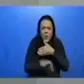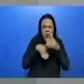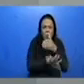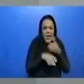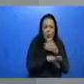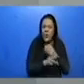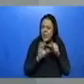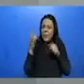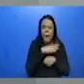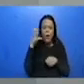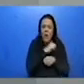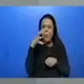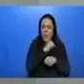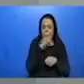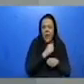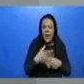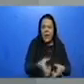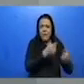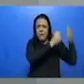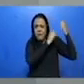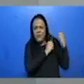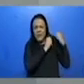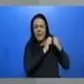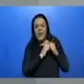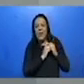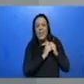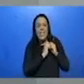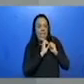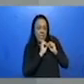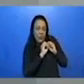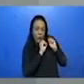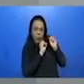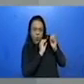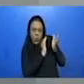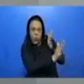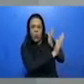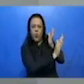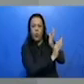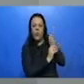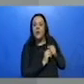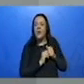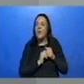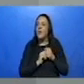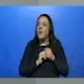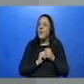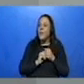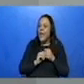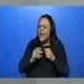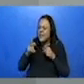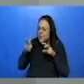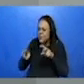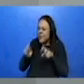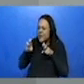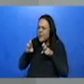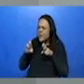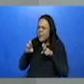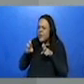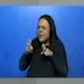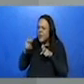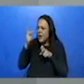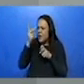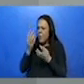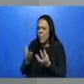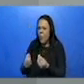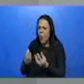e esse embrulho aqui vai ser para arredondar a conta. E eles saem. A hora que eles saem, eles veem que assoviaram, veio um monte de gente para a